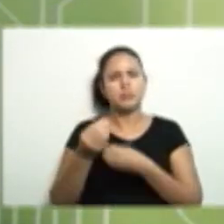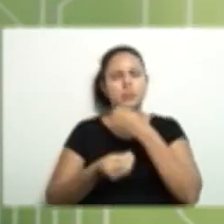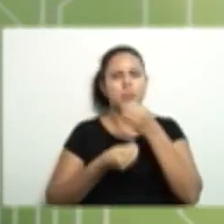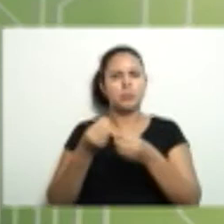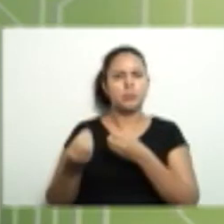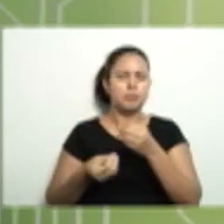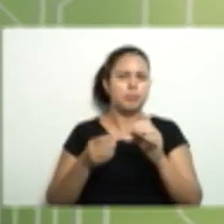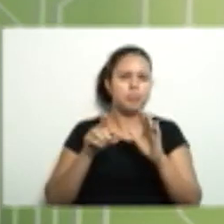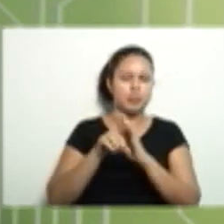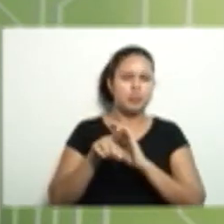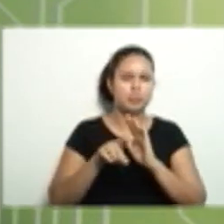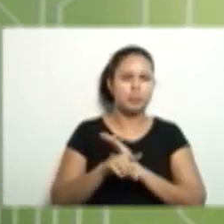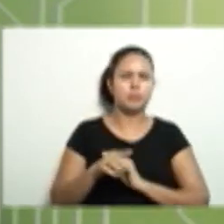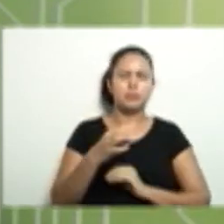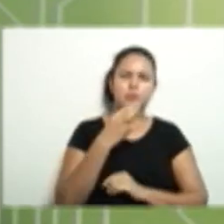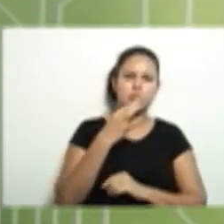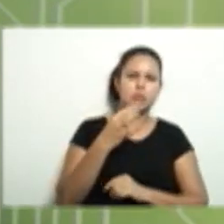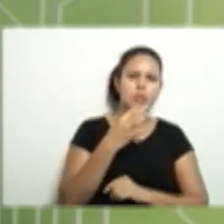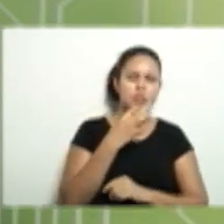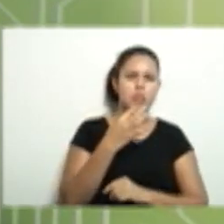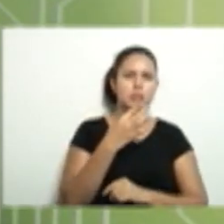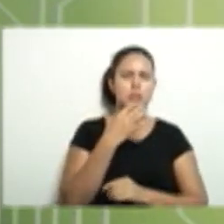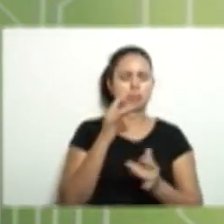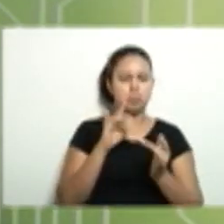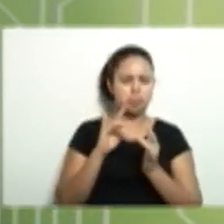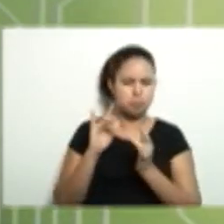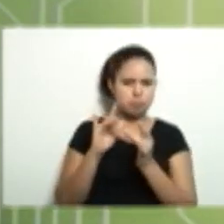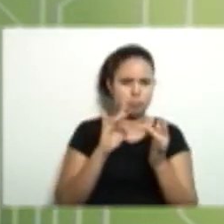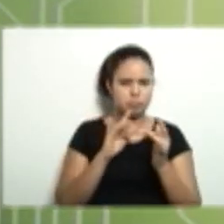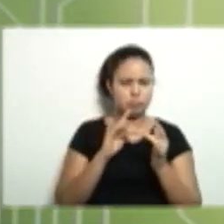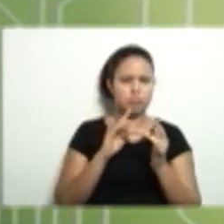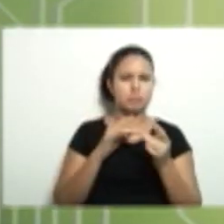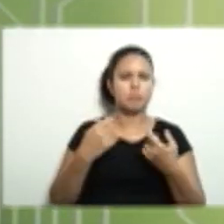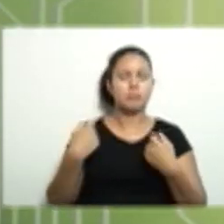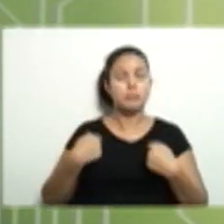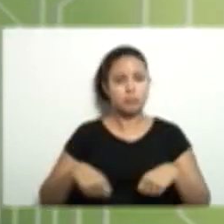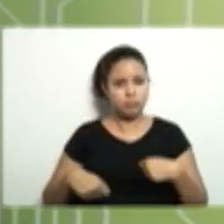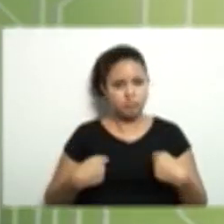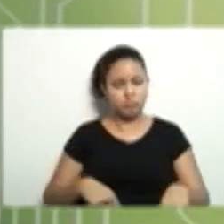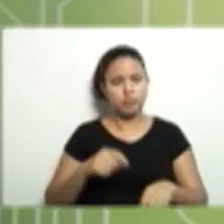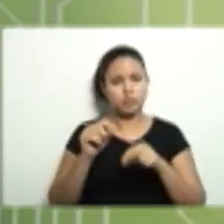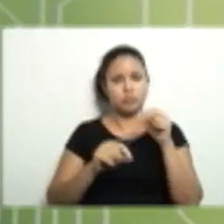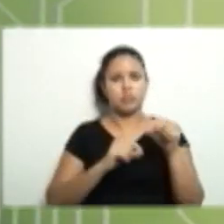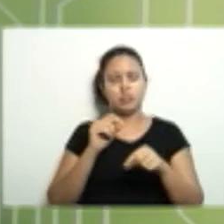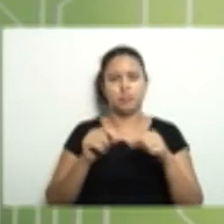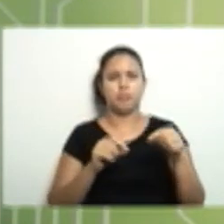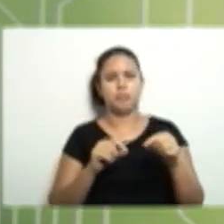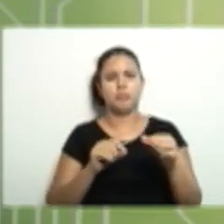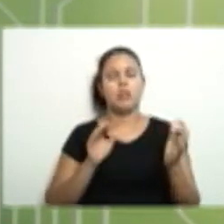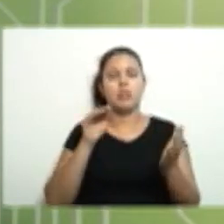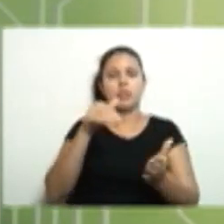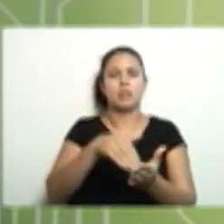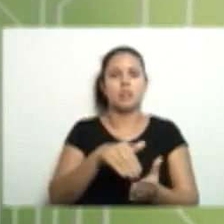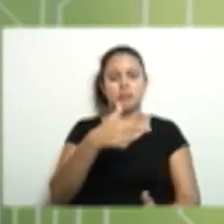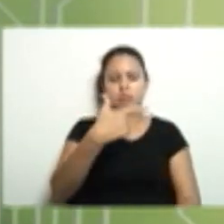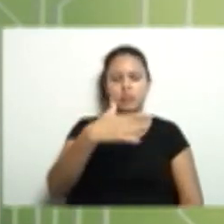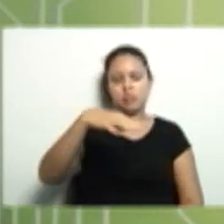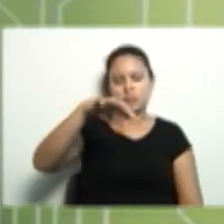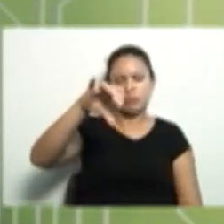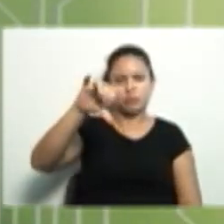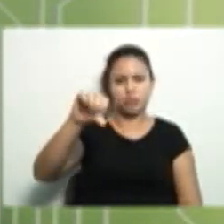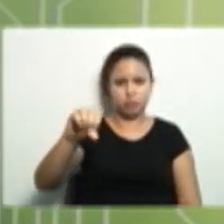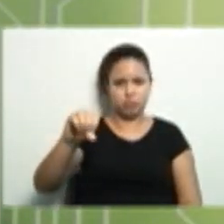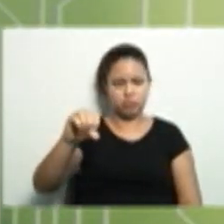grau de dificuldade, como que funciona. Você precisa entregar também até o dia 29, que é a semana que vem. Dia